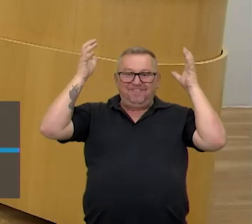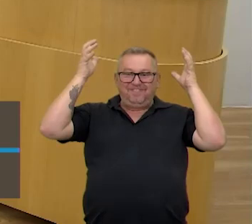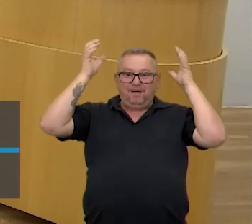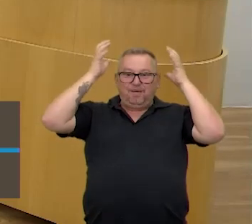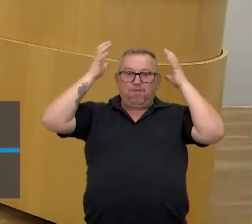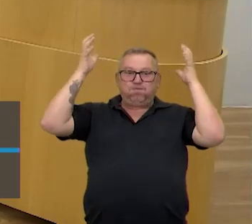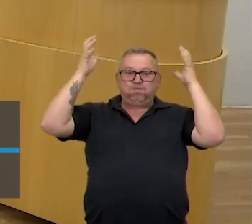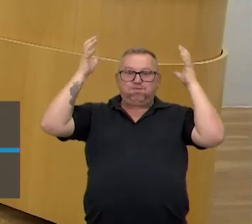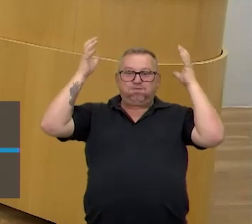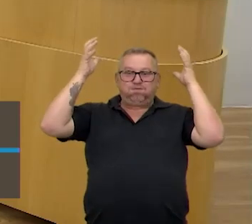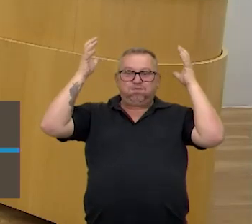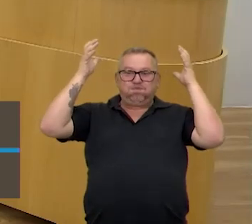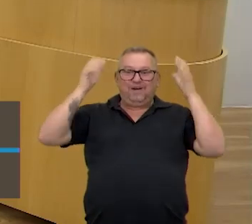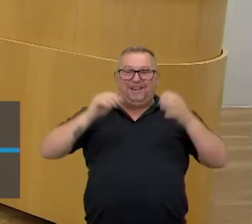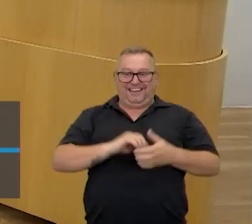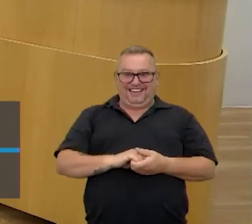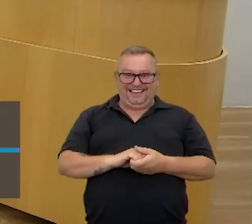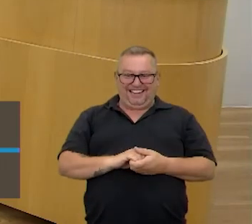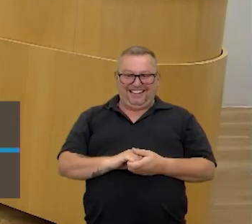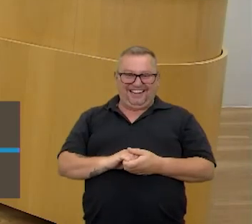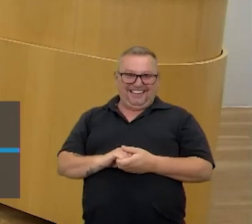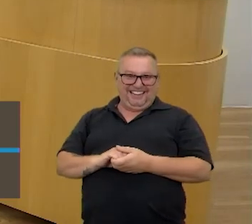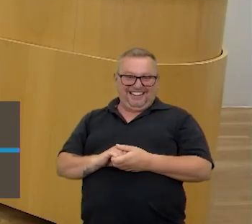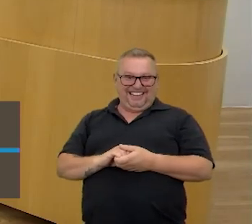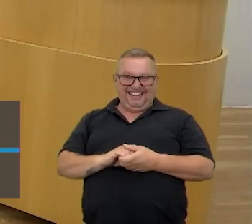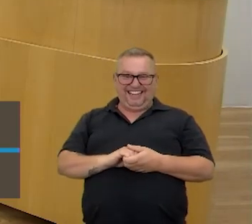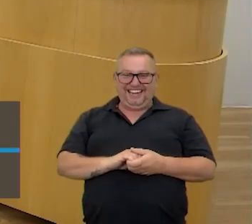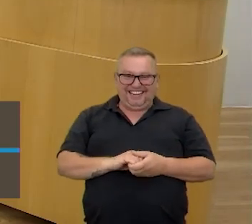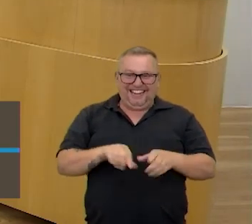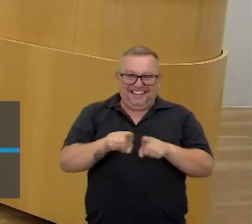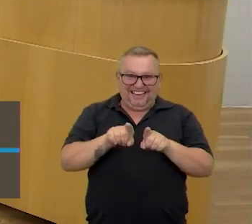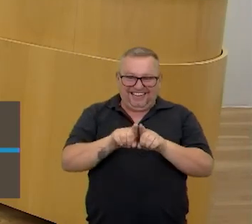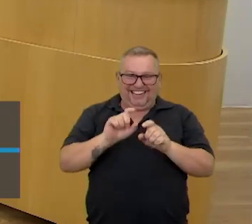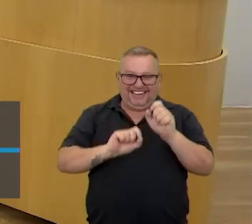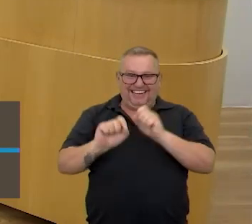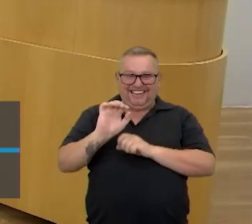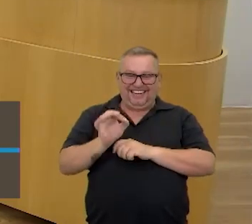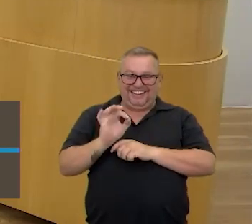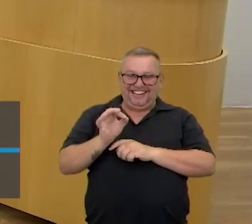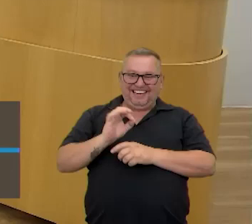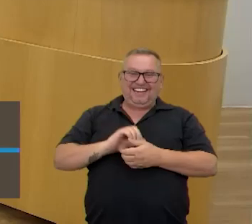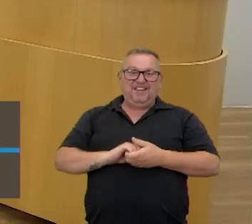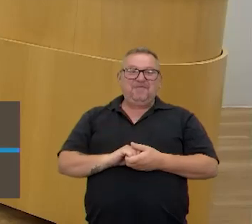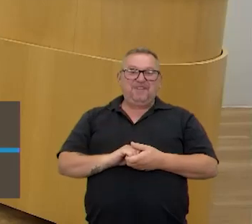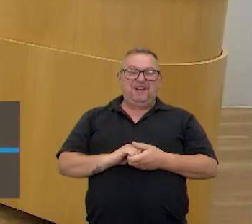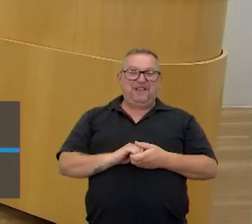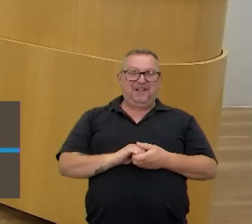ó. Ele até inflou a bochecha. Inflou a bochecha. Ficou bacana. Você